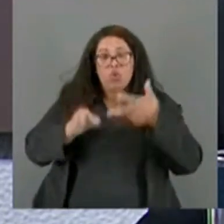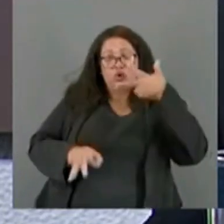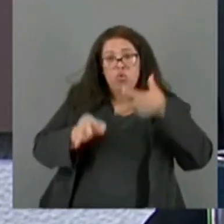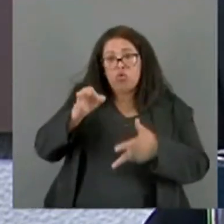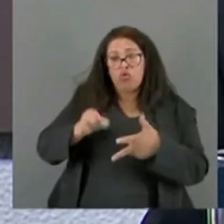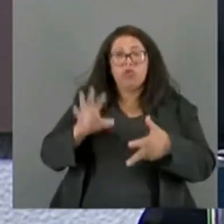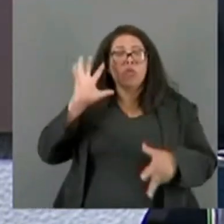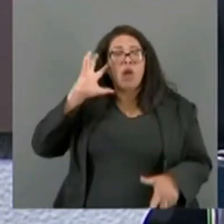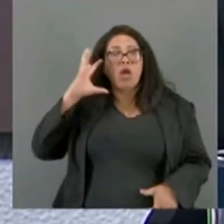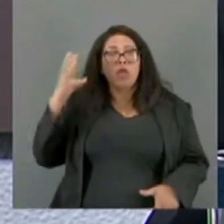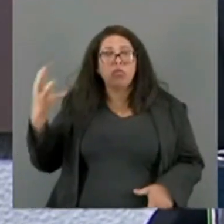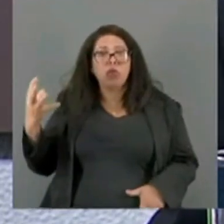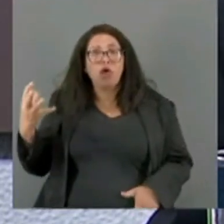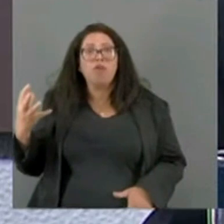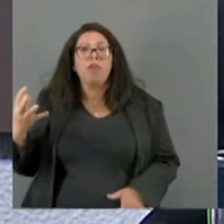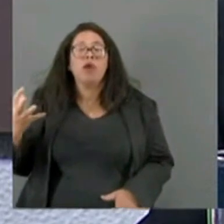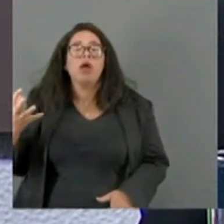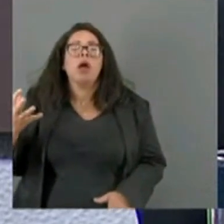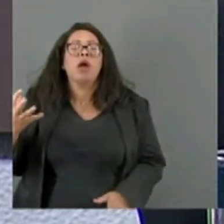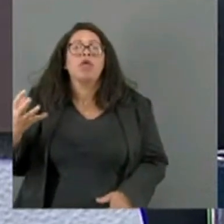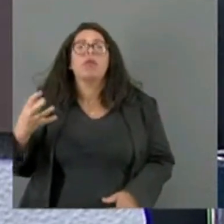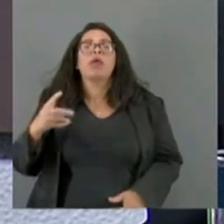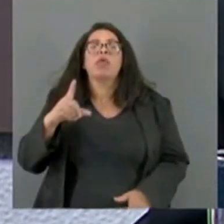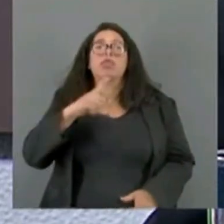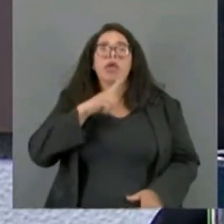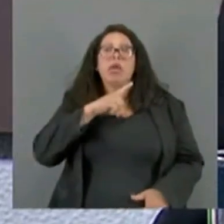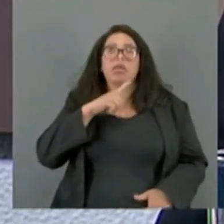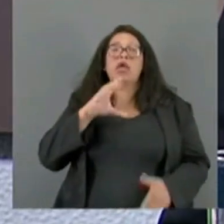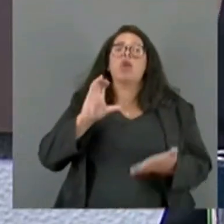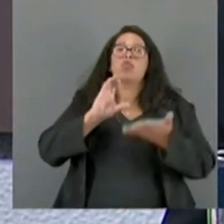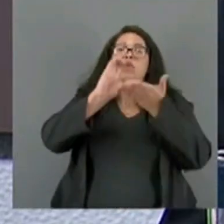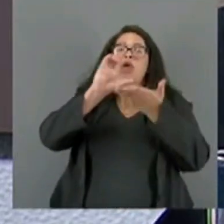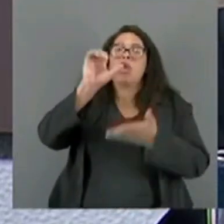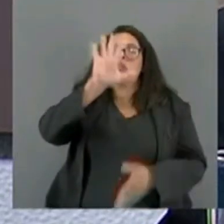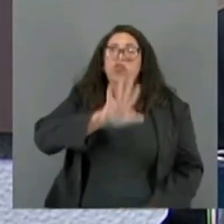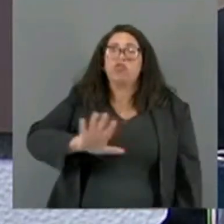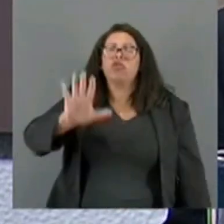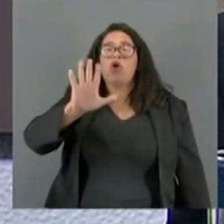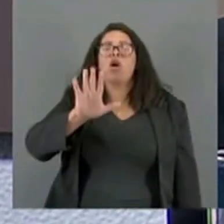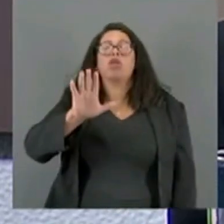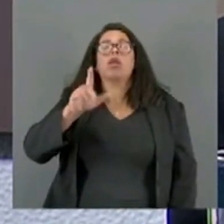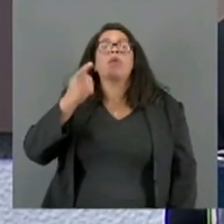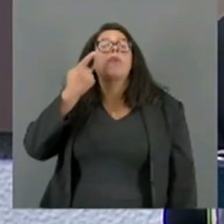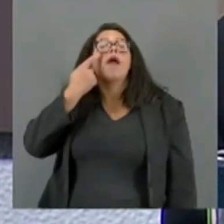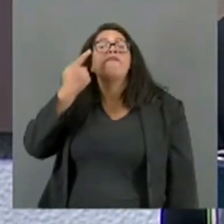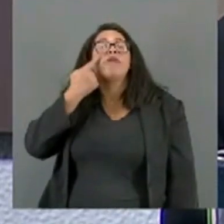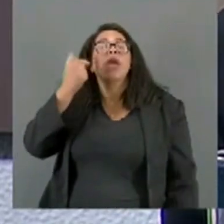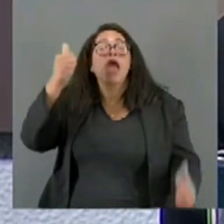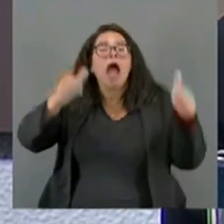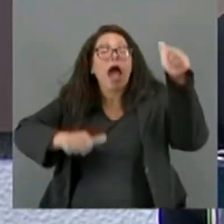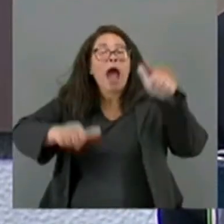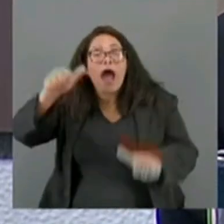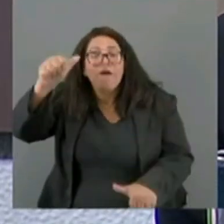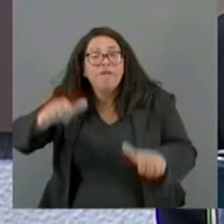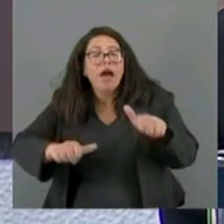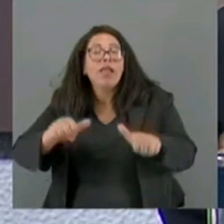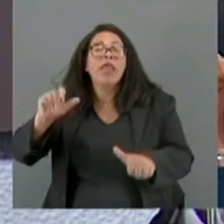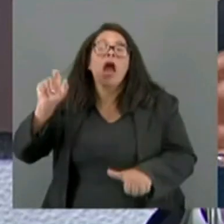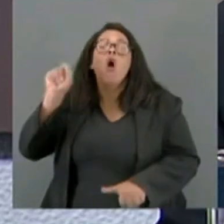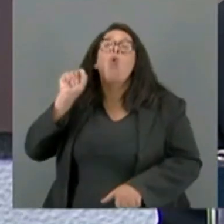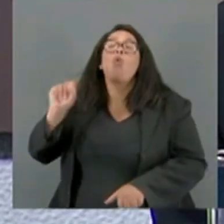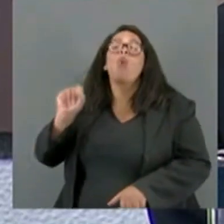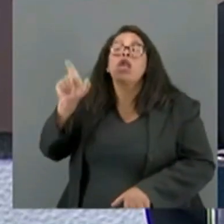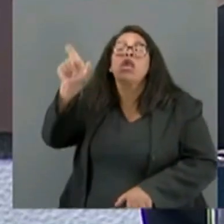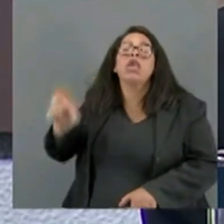uma decisão teratológica, nós temos o Conselho Nacional de Justiça para exatamente apurar. Mas